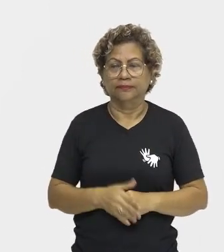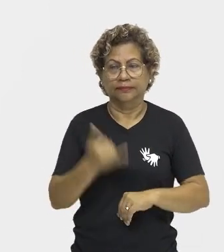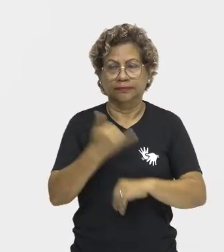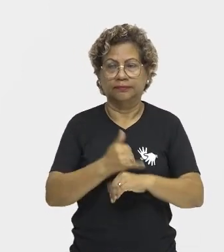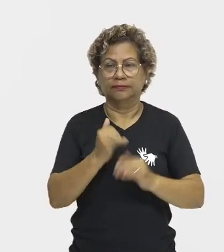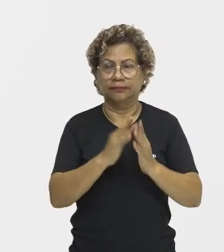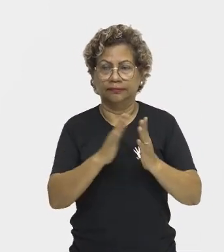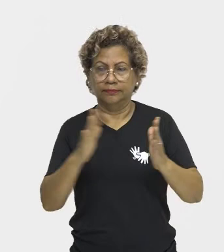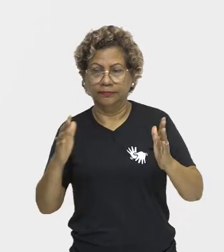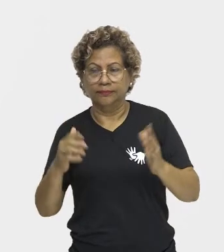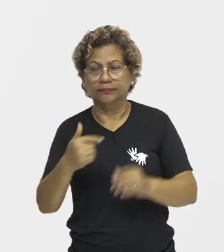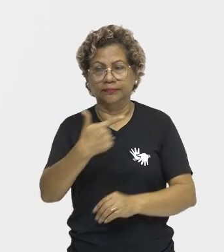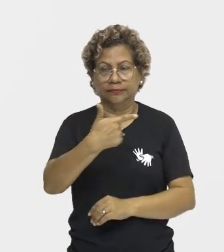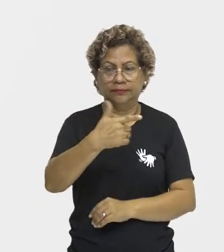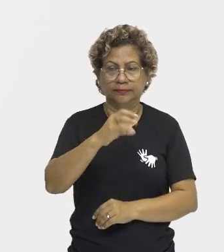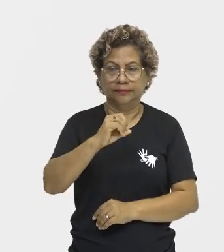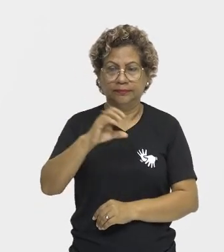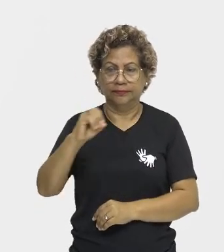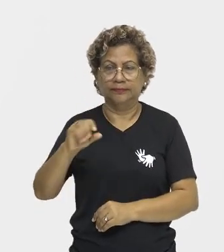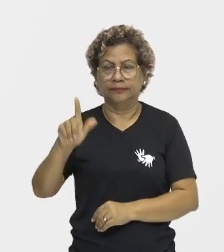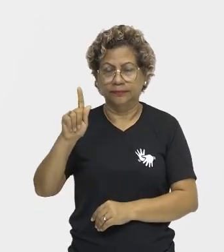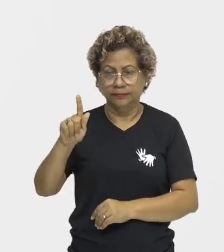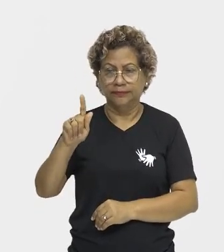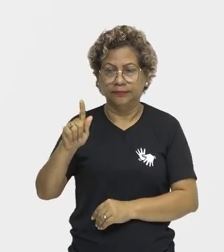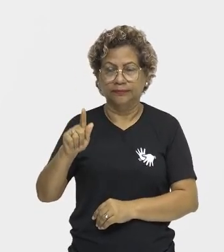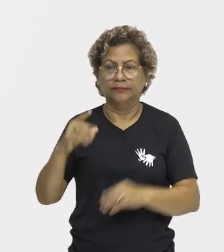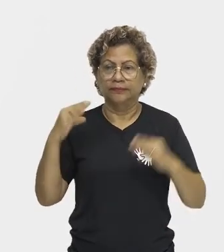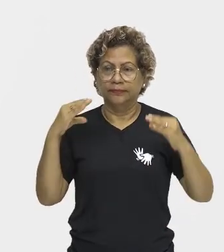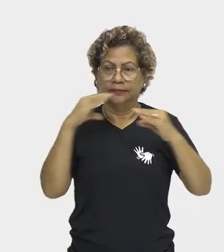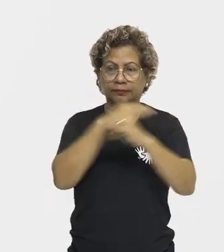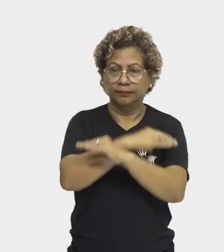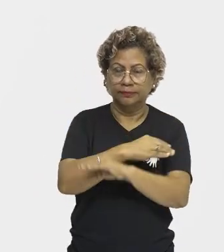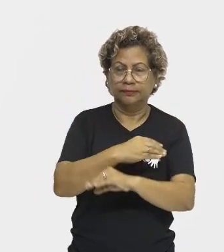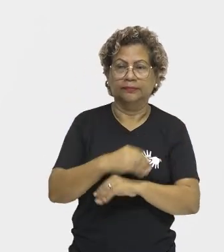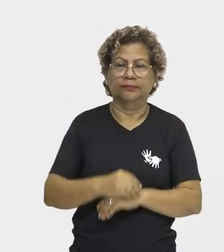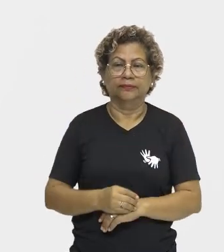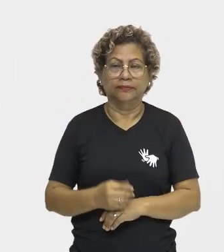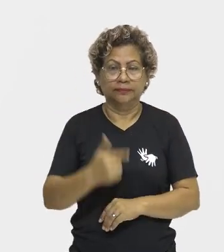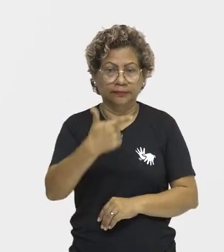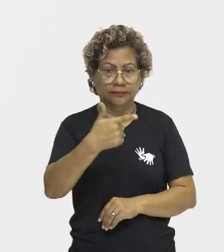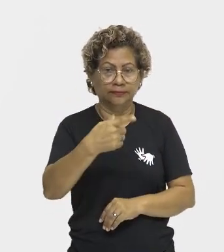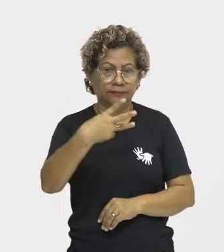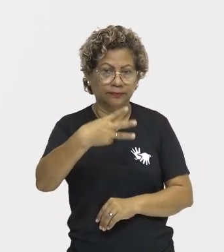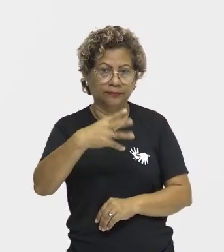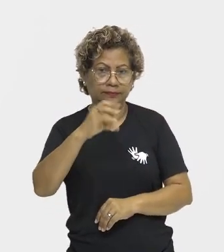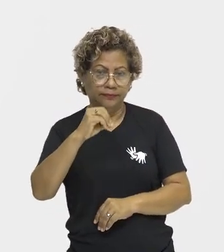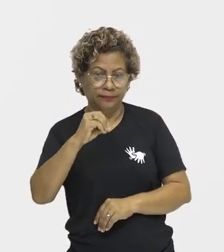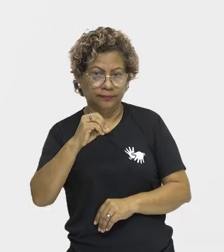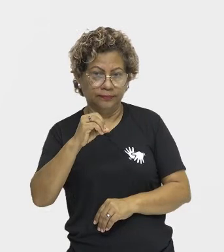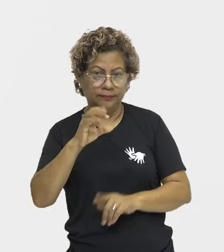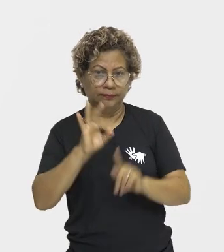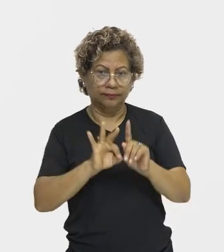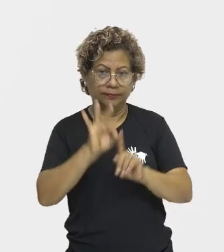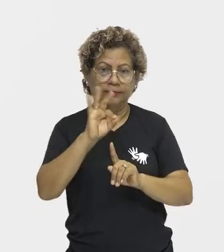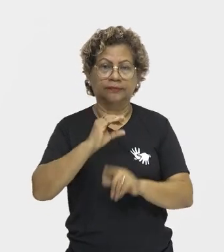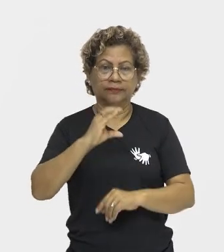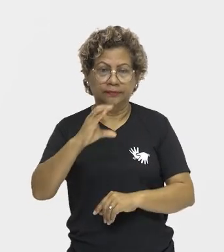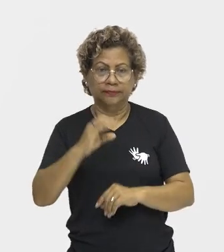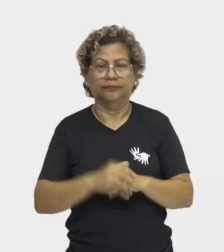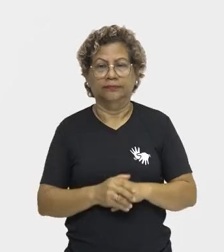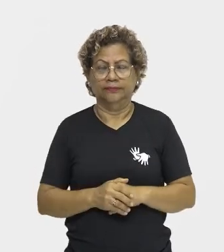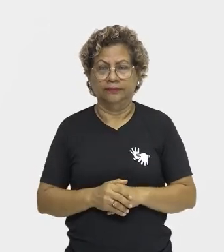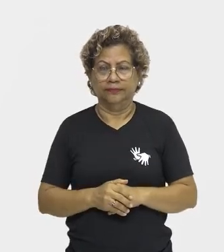a 200 gramas e a uma temperatura de 230 graus Celsius. É mergulhada dentro de